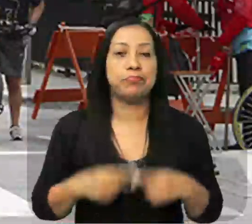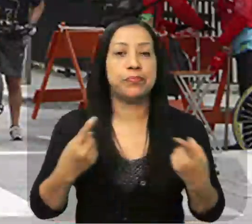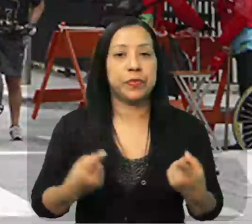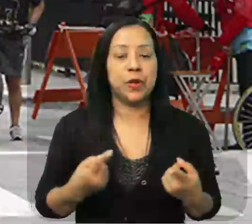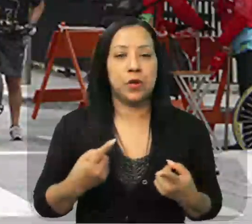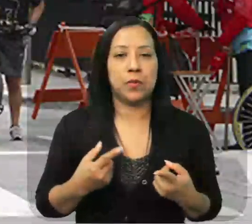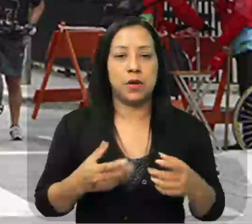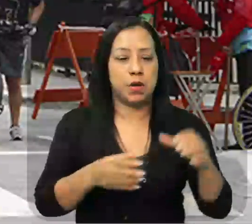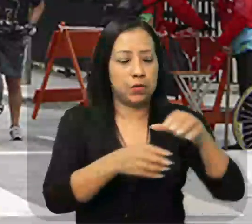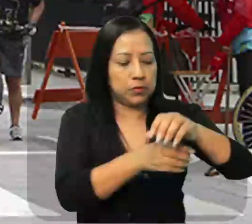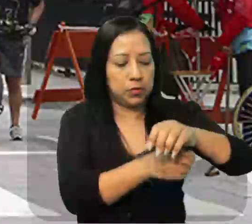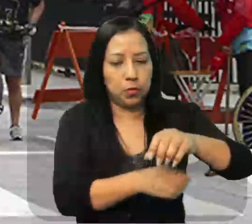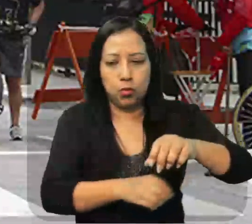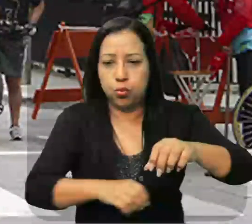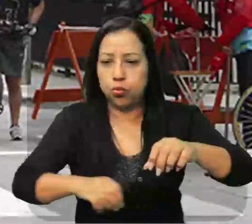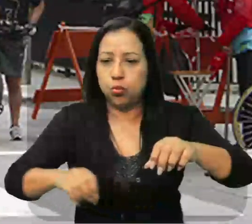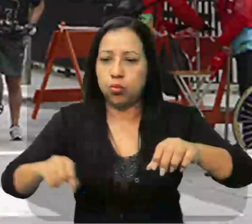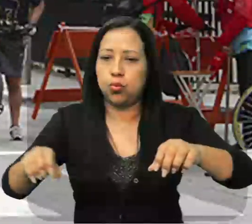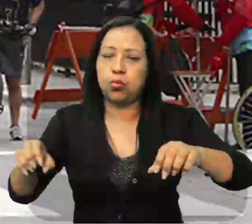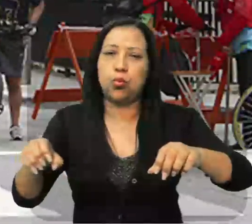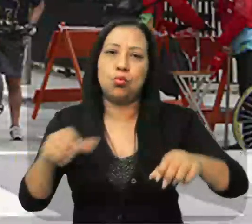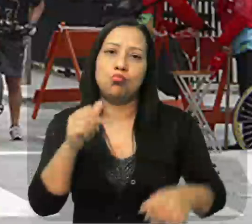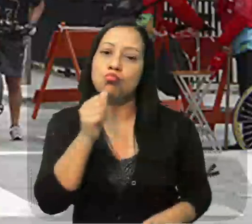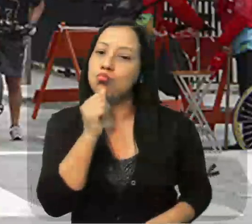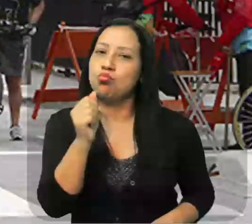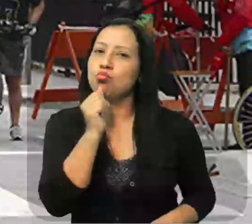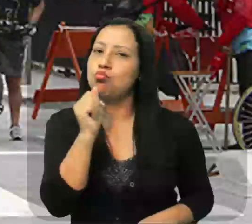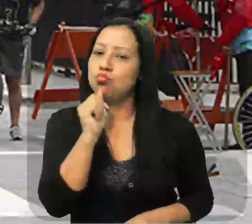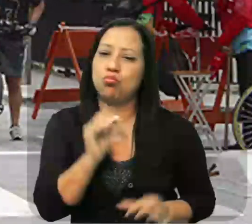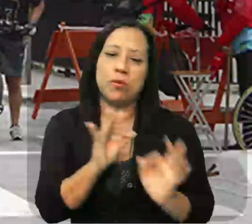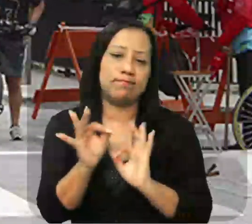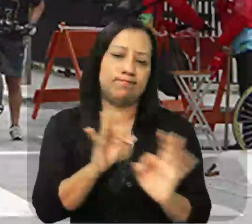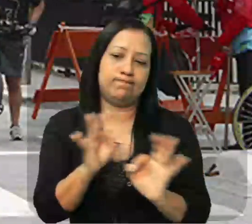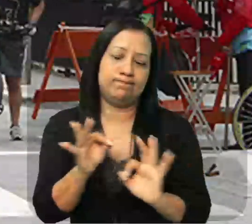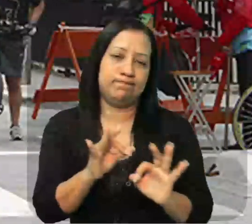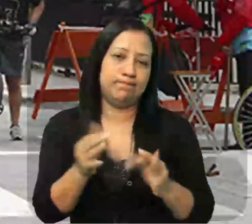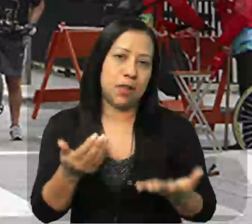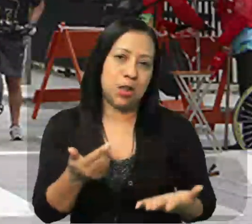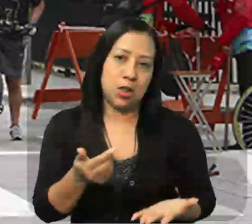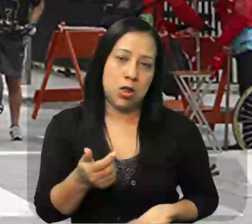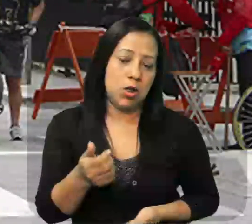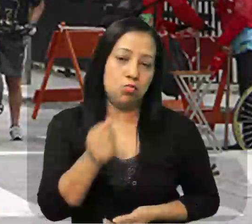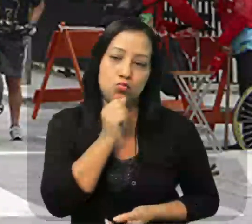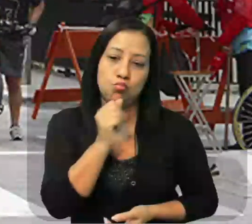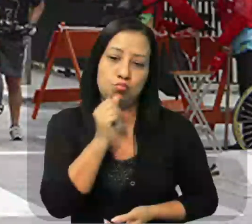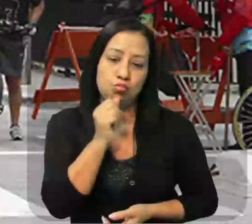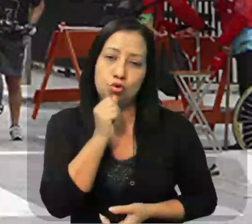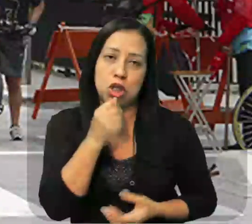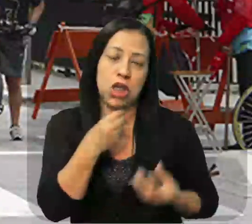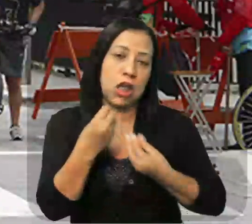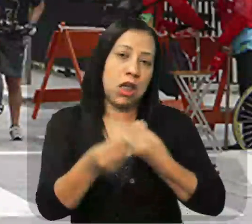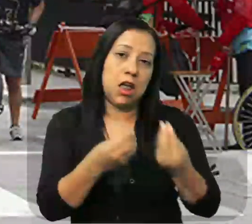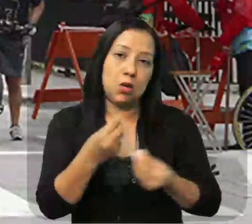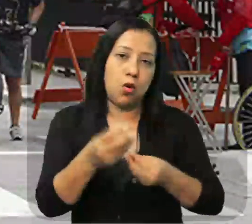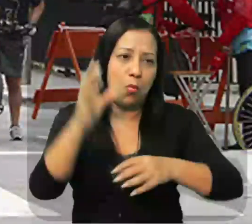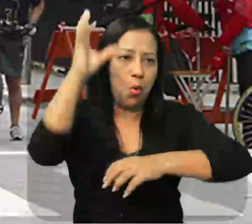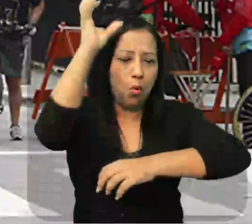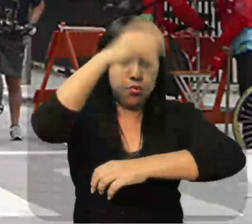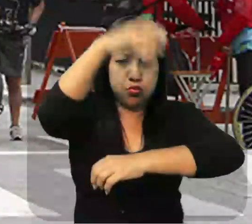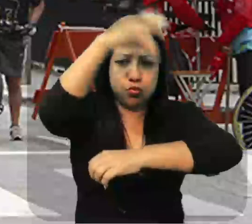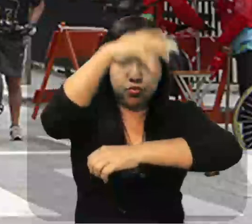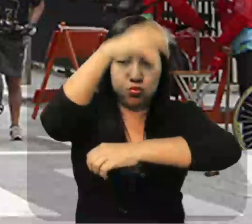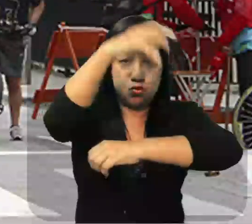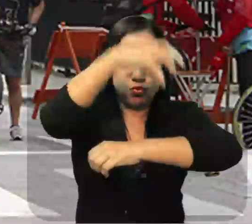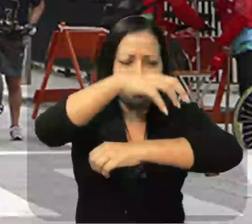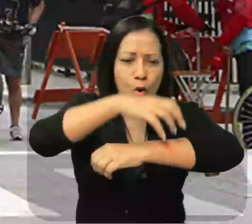rede de esgoto não foi planejada adequadamente. E aí não tem